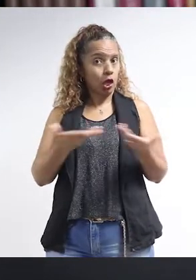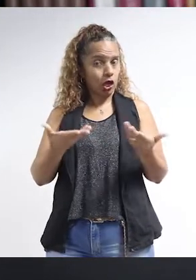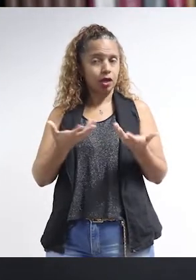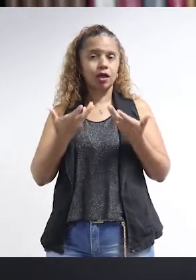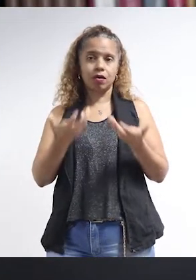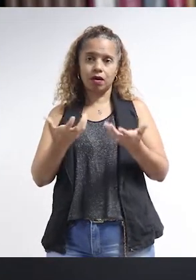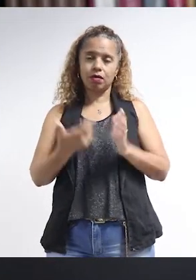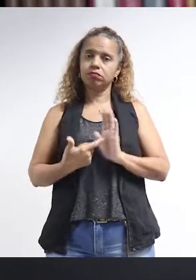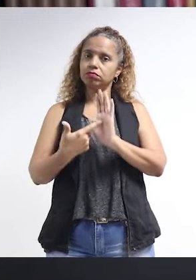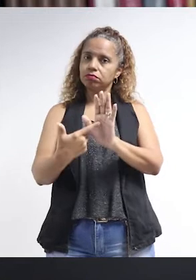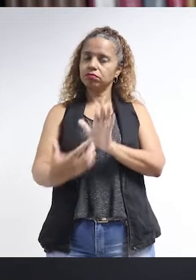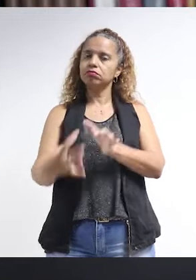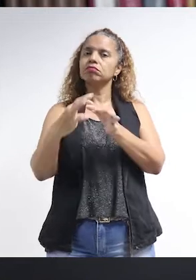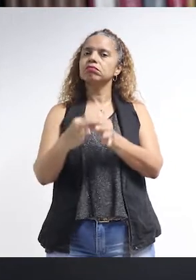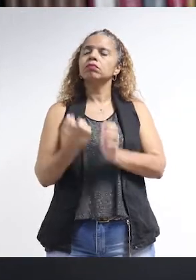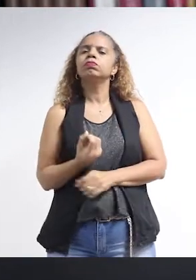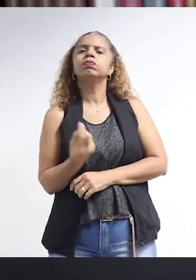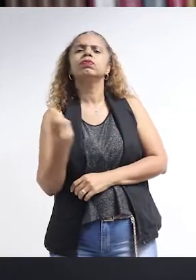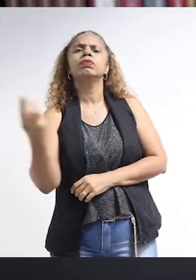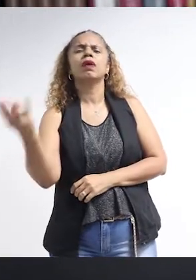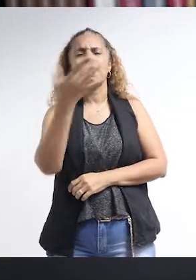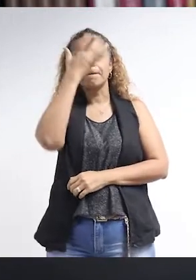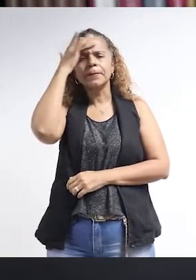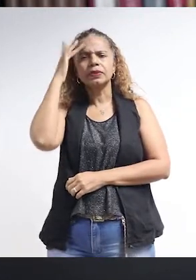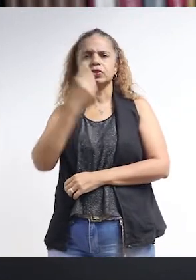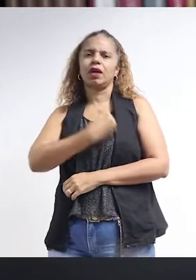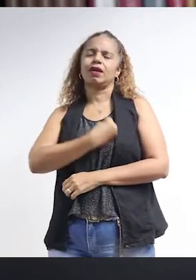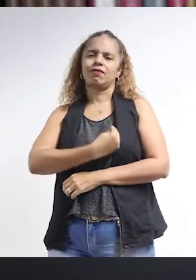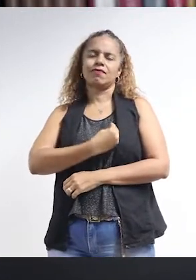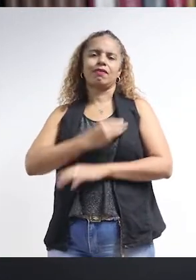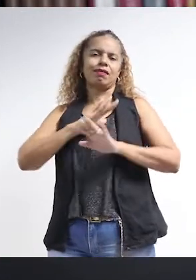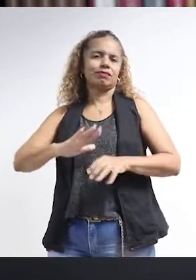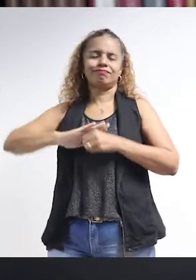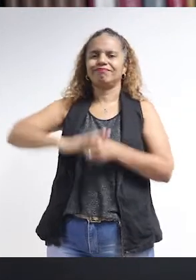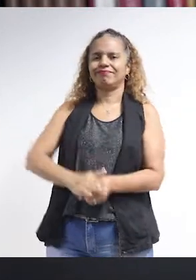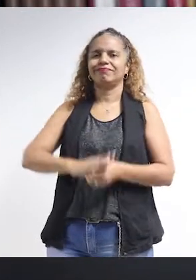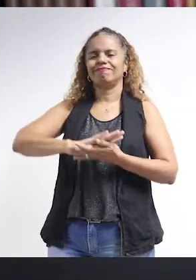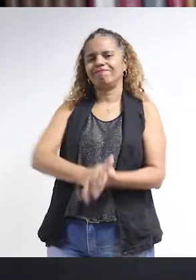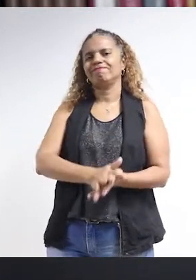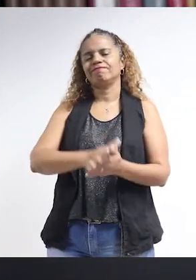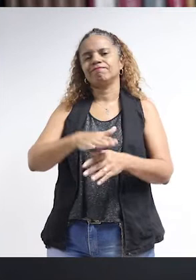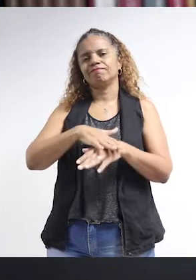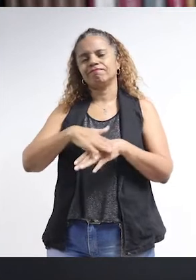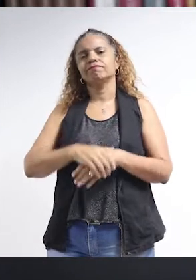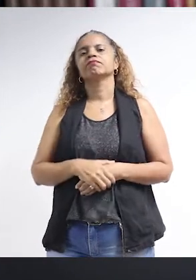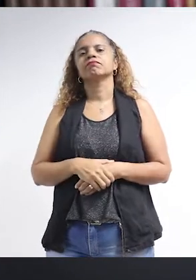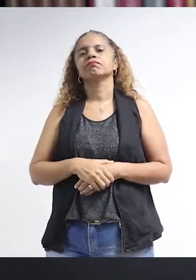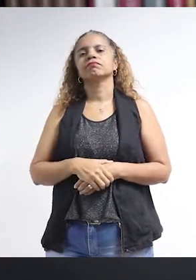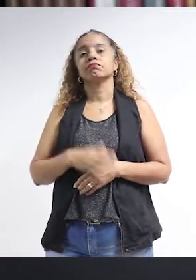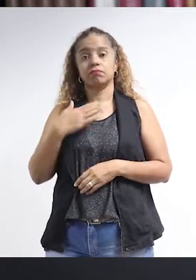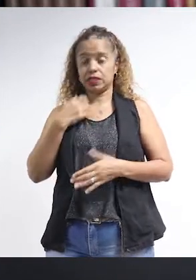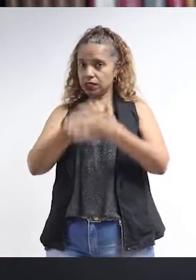me somar a esse grande número de pessoas que vivem essa realidade cotidianamente. A